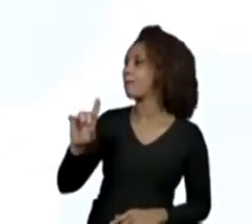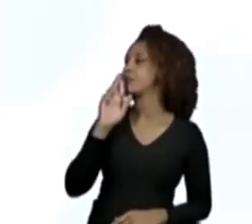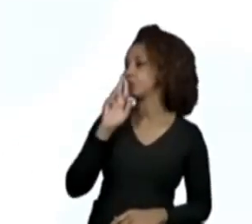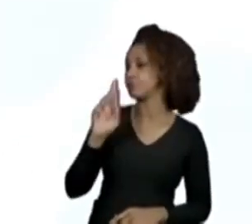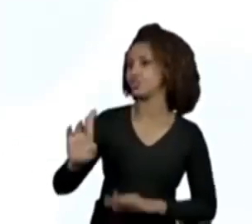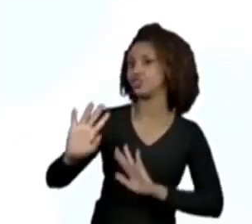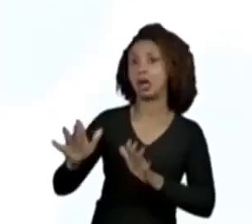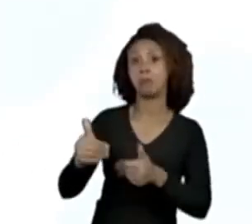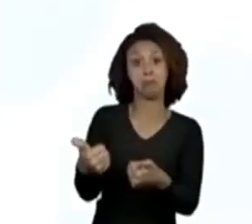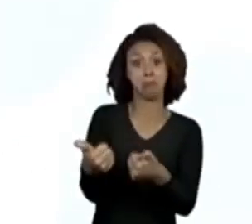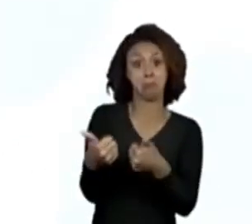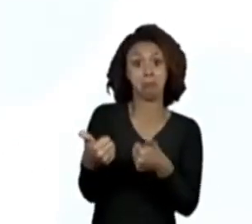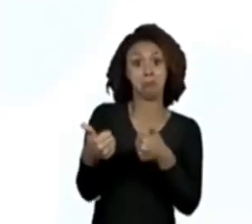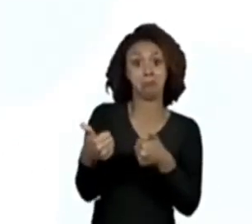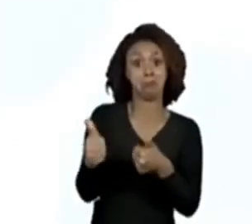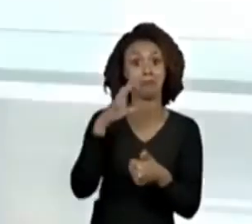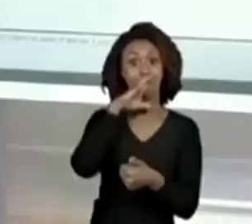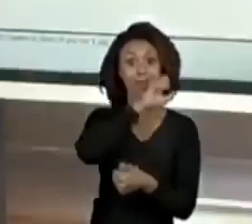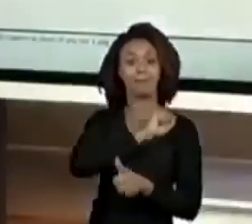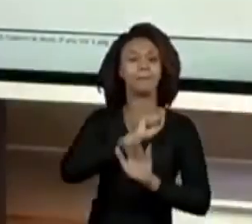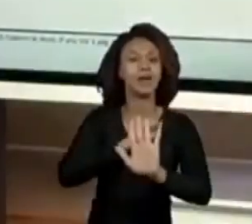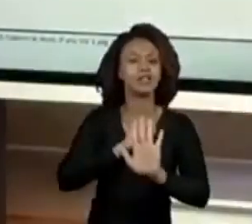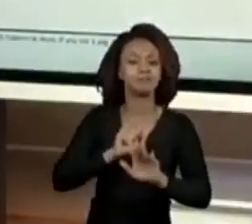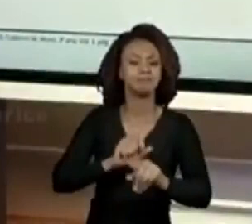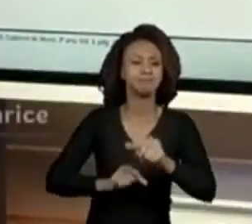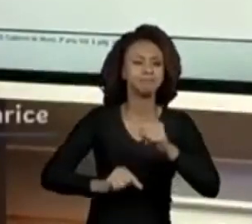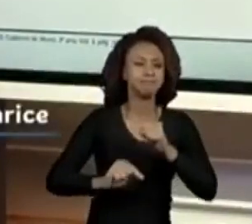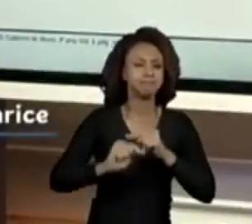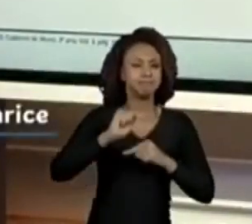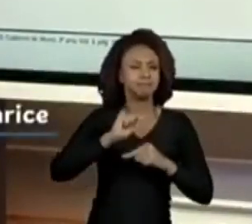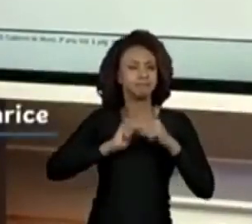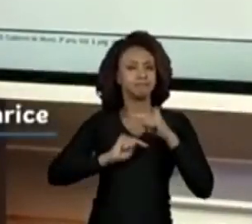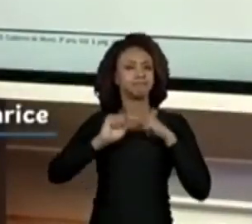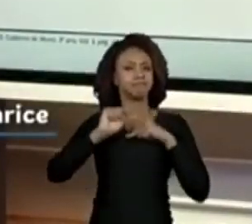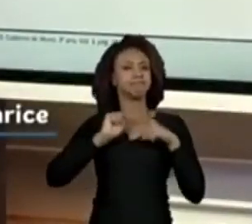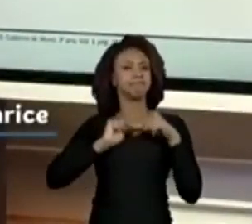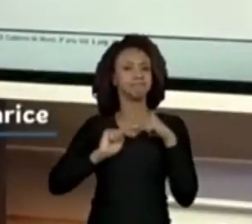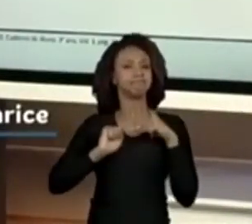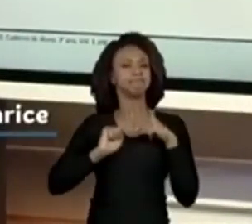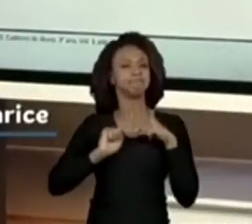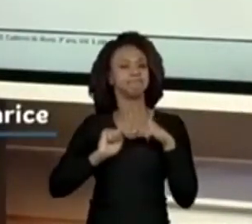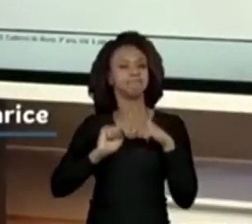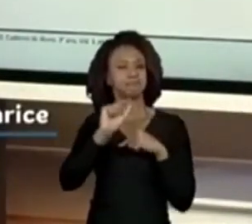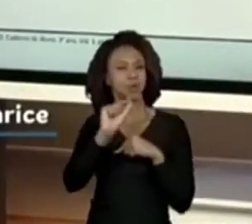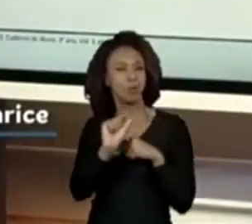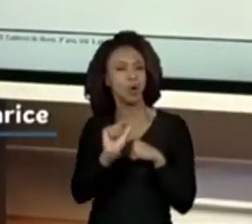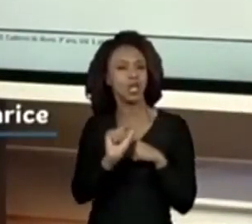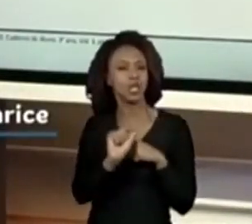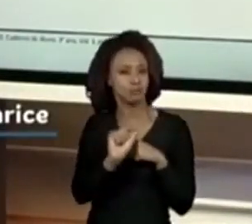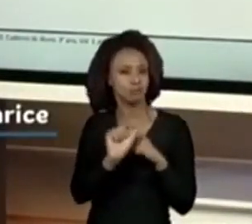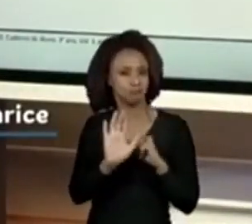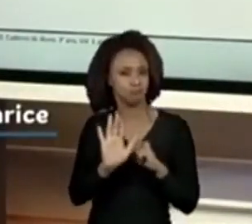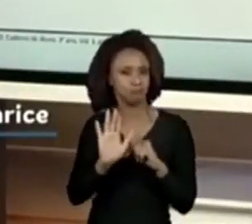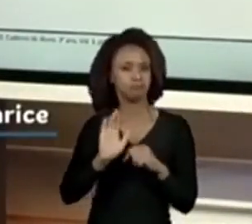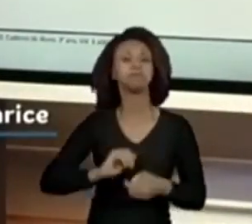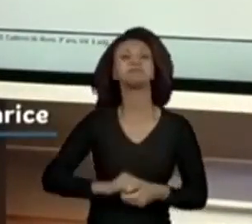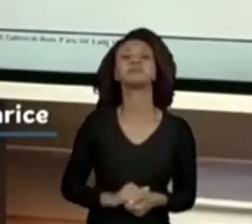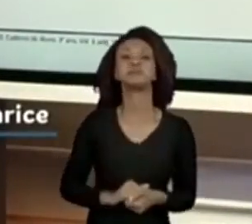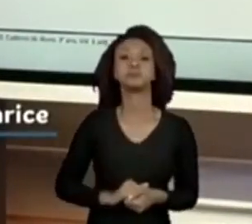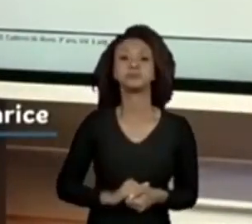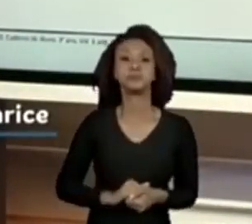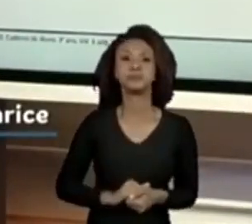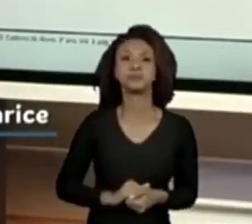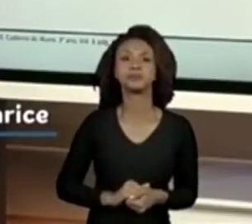indo muito rápido. Mas vamos voltar um pouquinho, mais devagarinho, lá para trás.